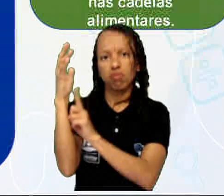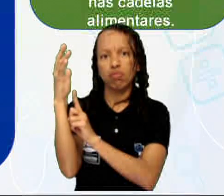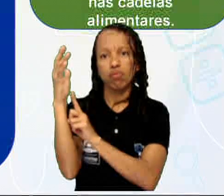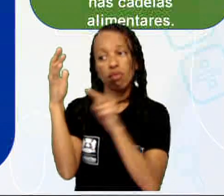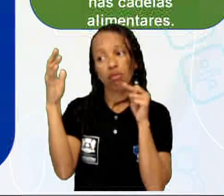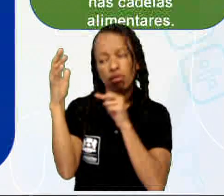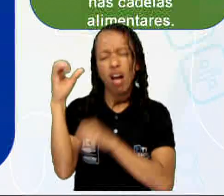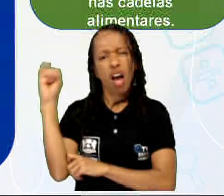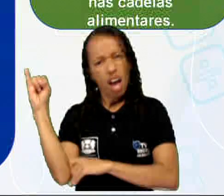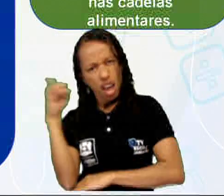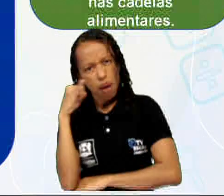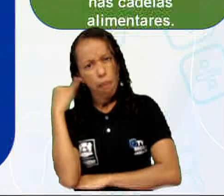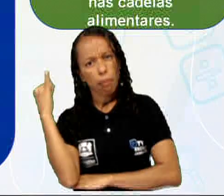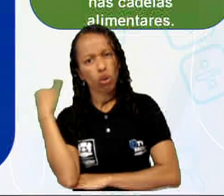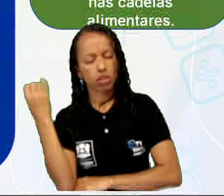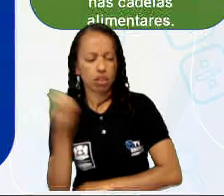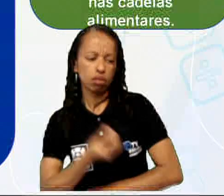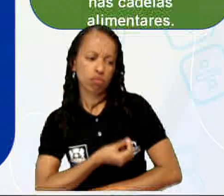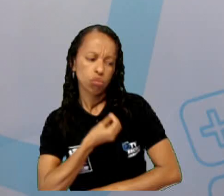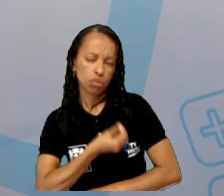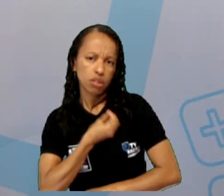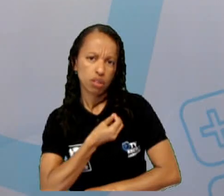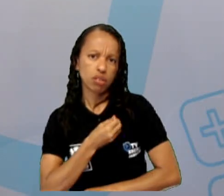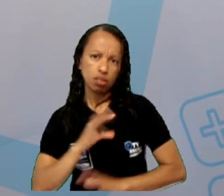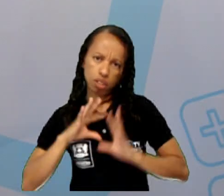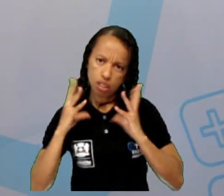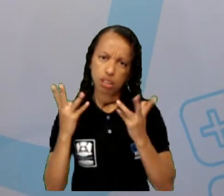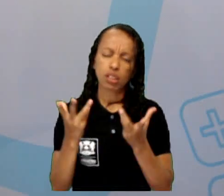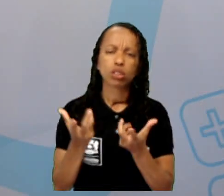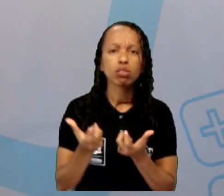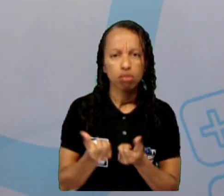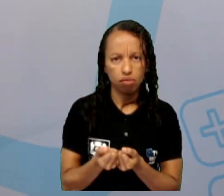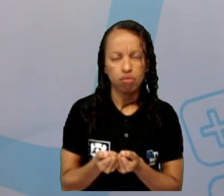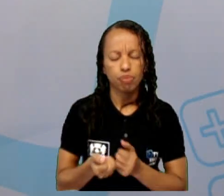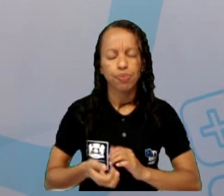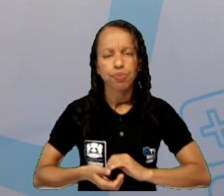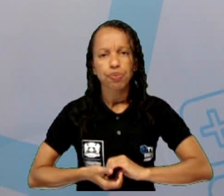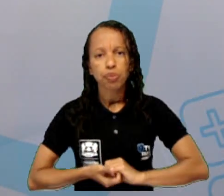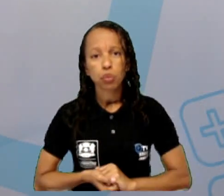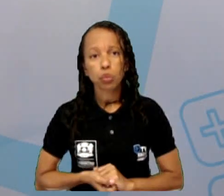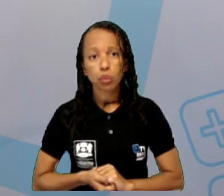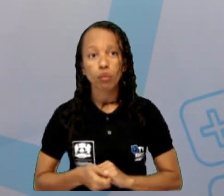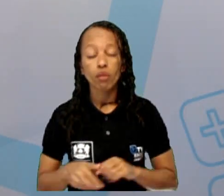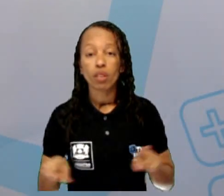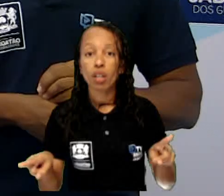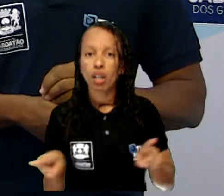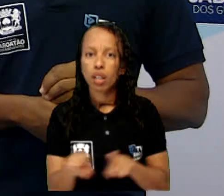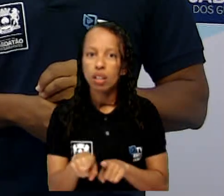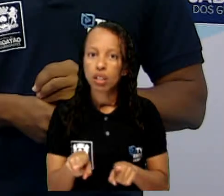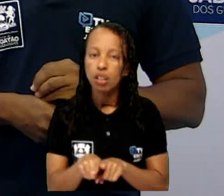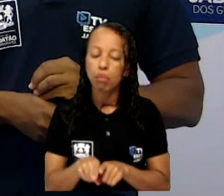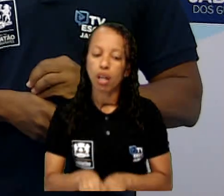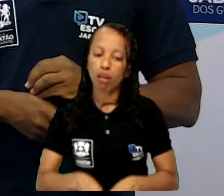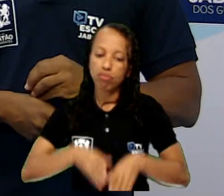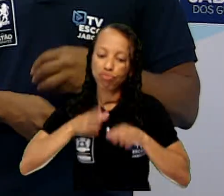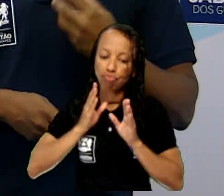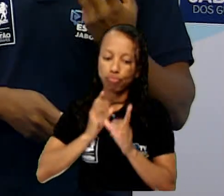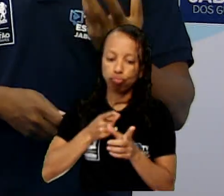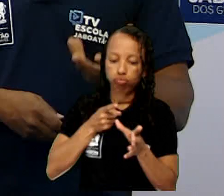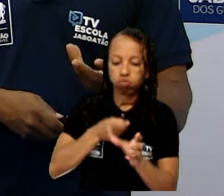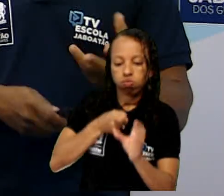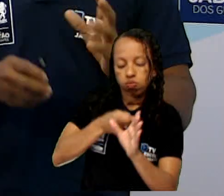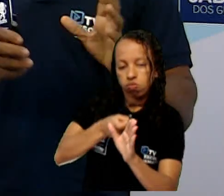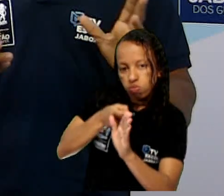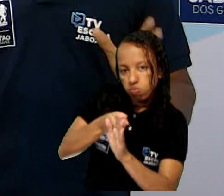de todos. E como eu também destaquei, a questão da caça predatória, né? Porque